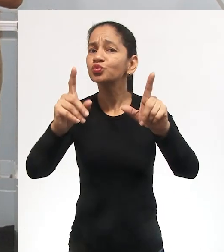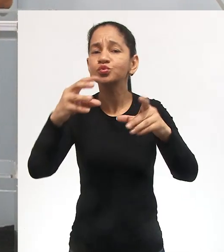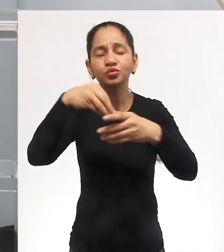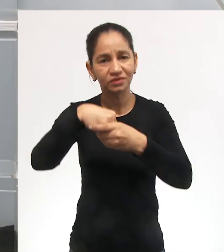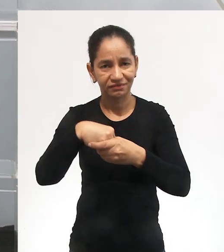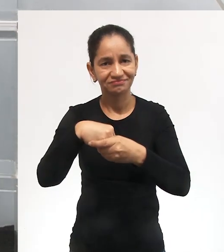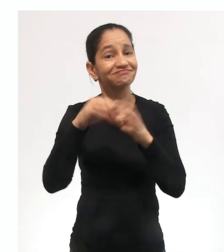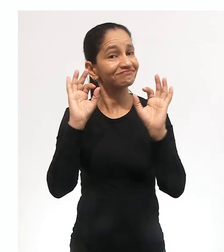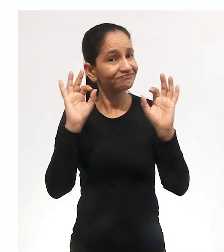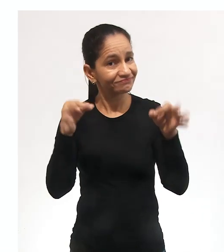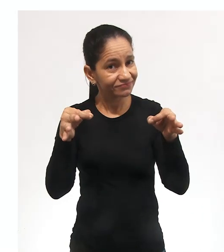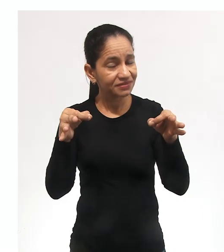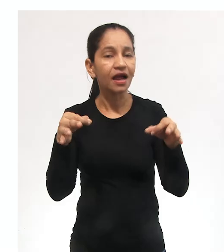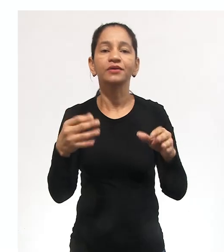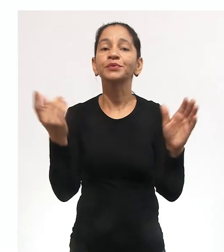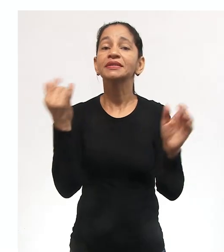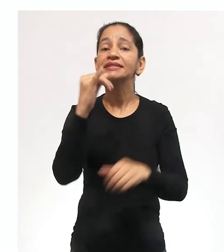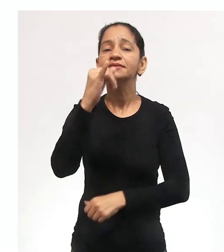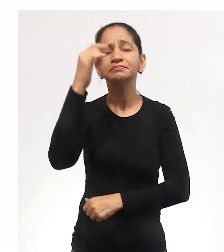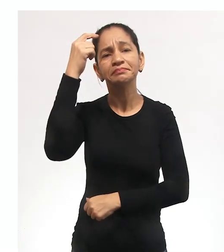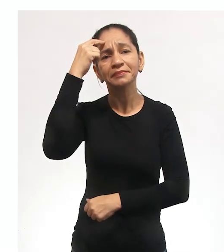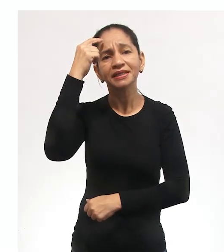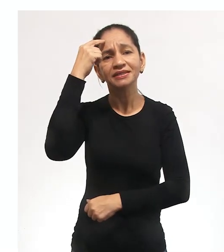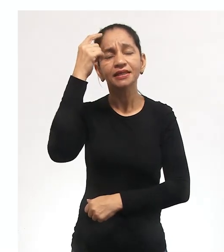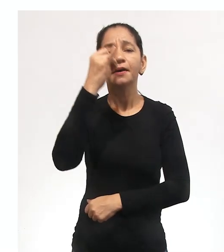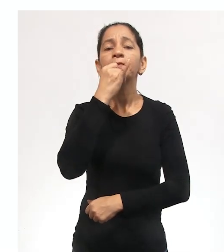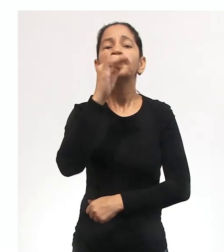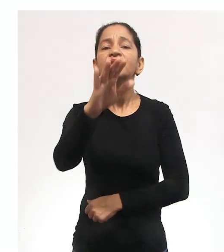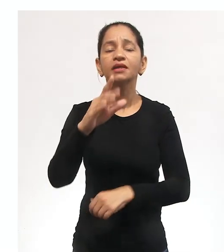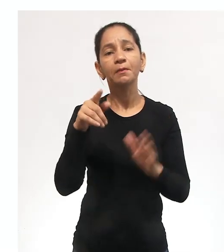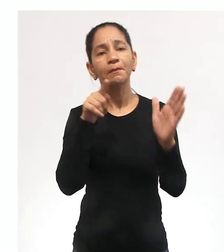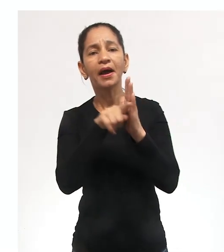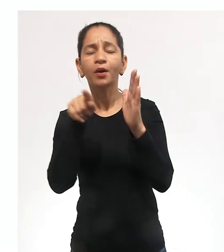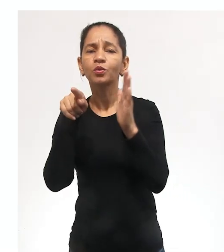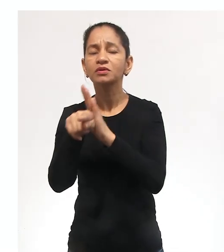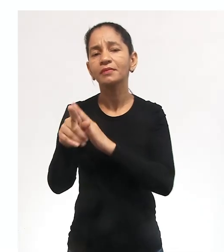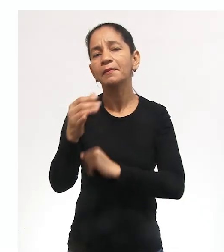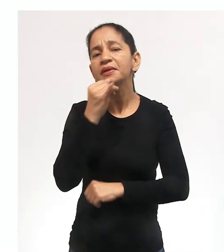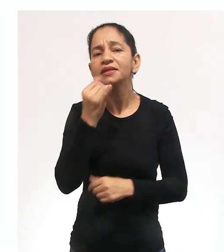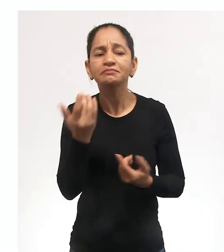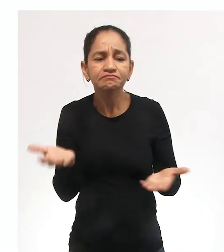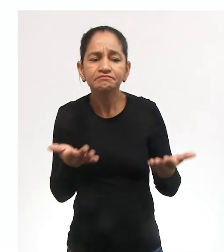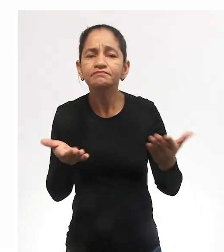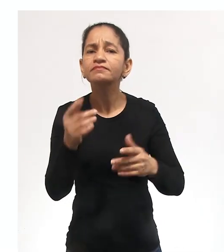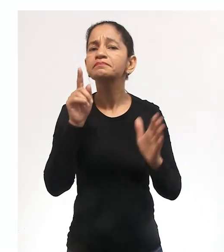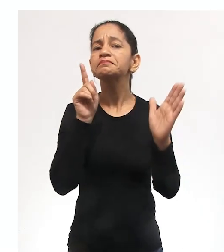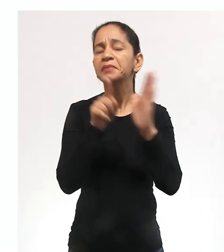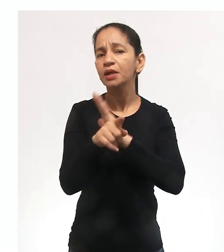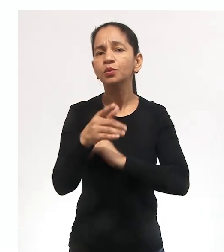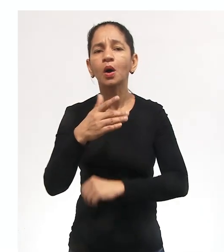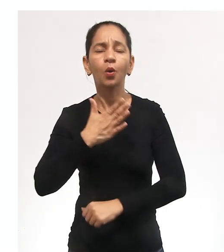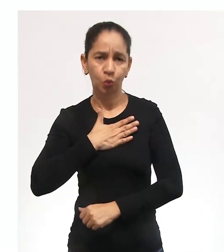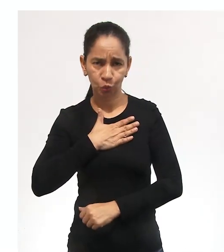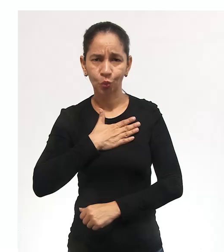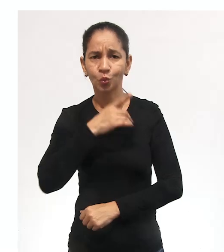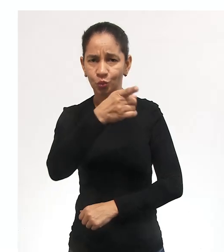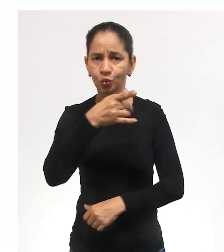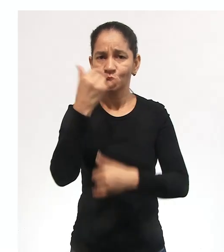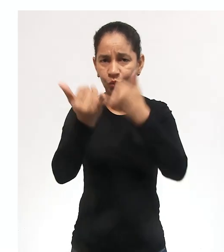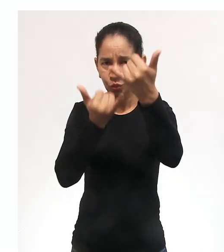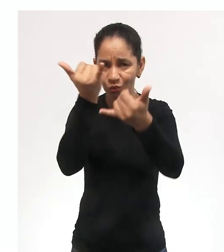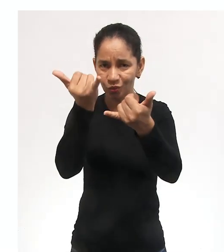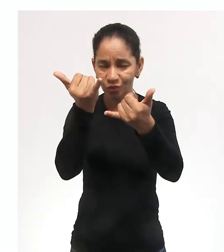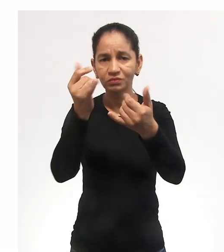assim por diante. Então, ao perguntar se os estudantes gostaram da atividade, o que eles